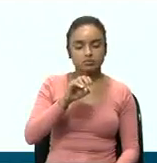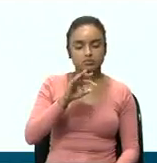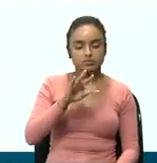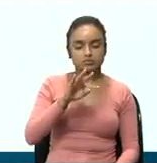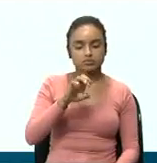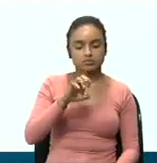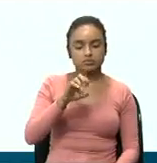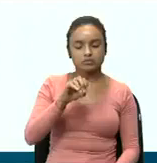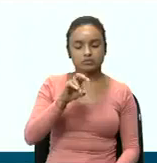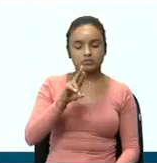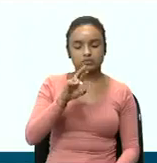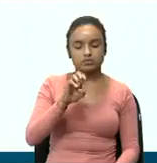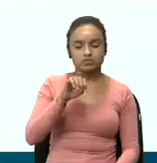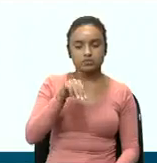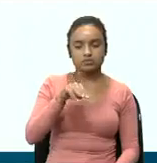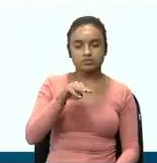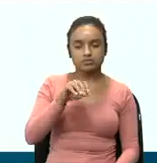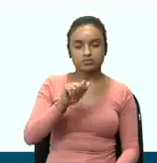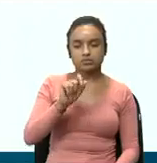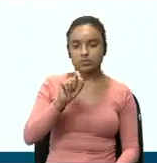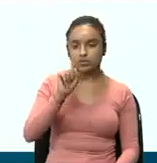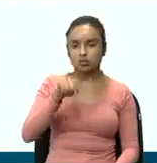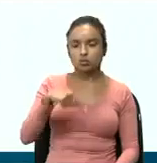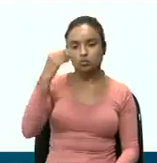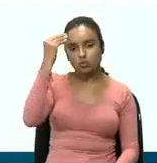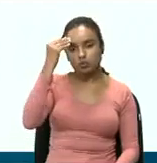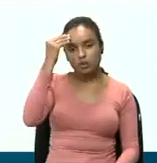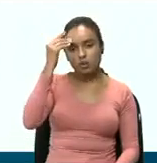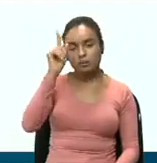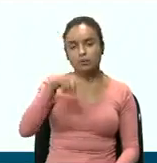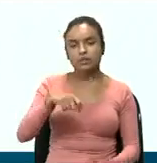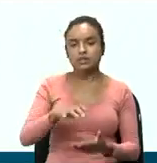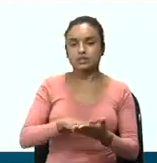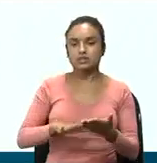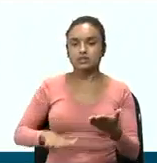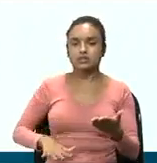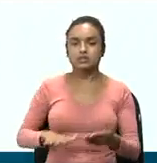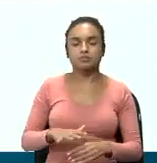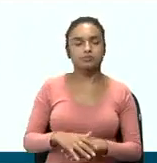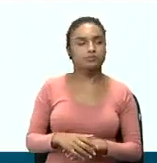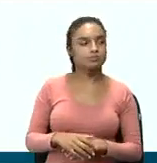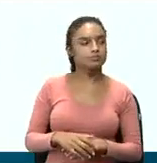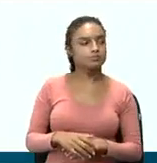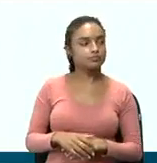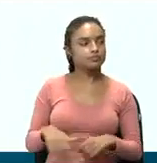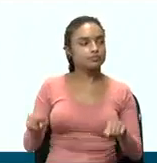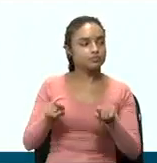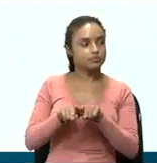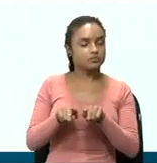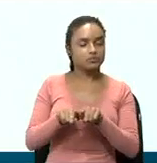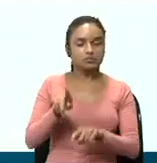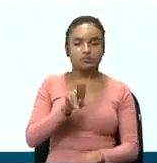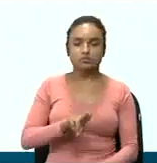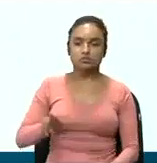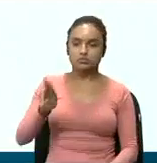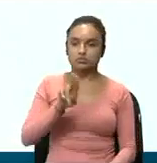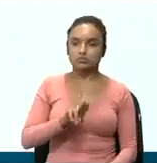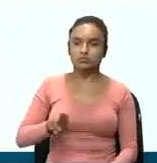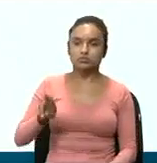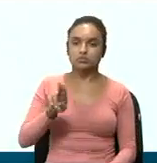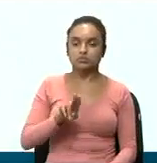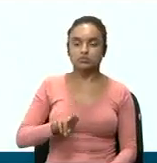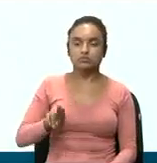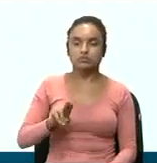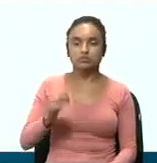no caso, né, nós também vamos pensar esse exercício também utilizando